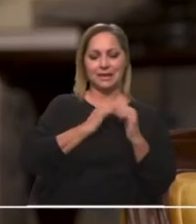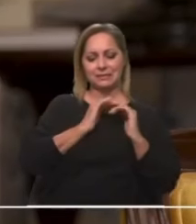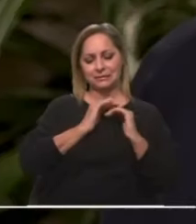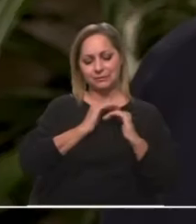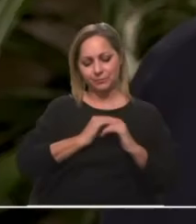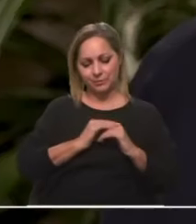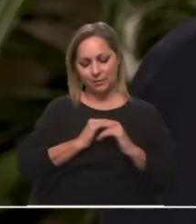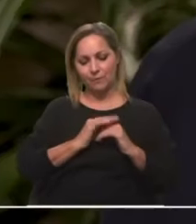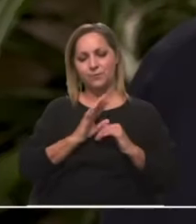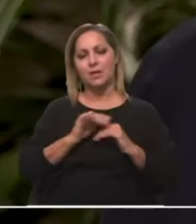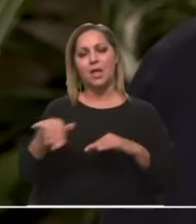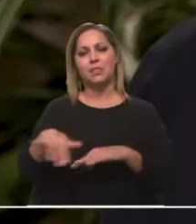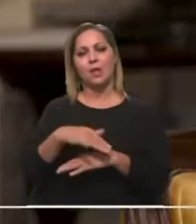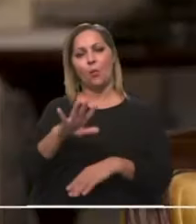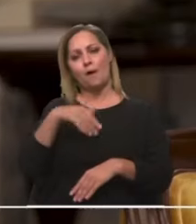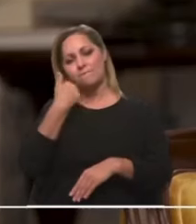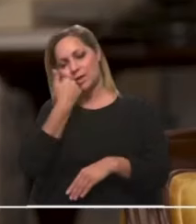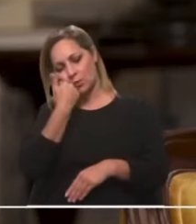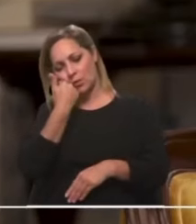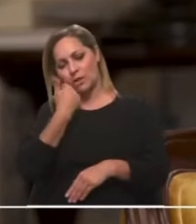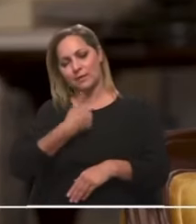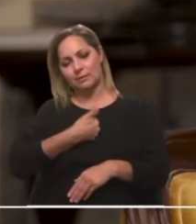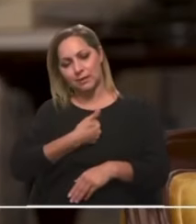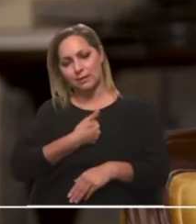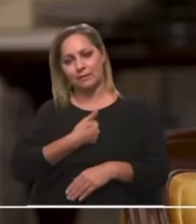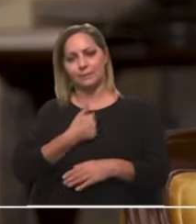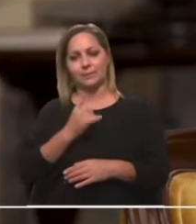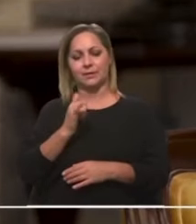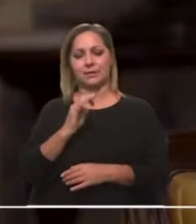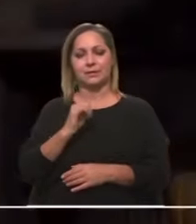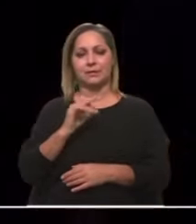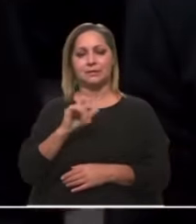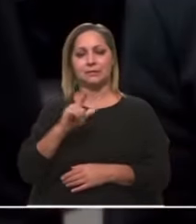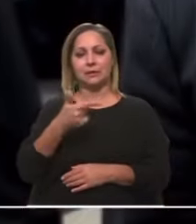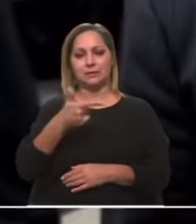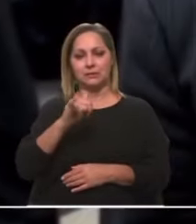é? Tinha vergonha de sair à rua, e, portanto, o Exaltino acabou.